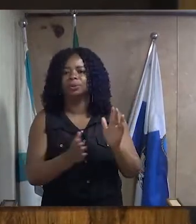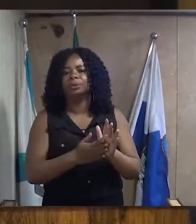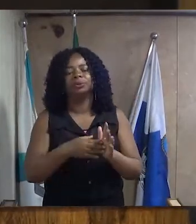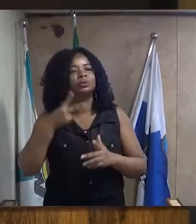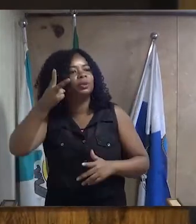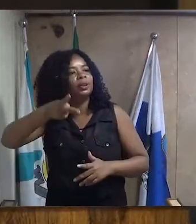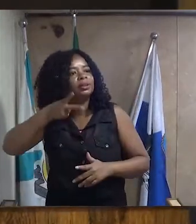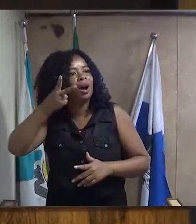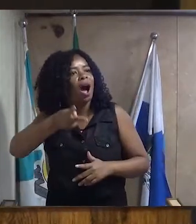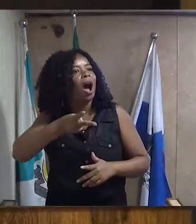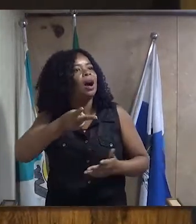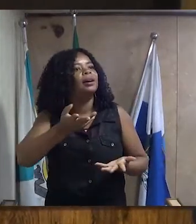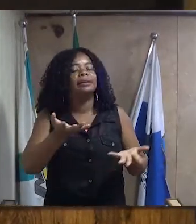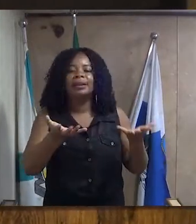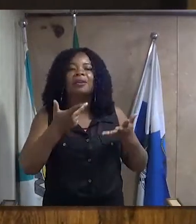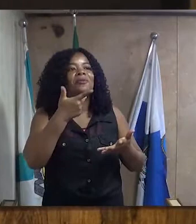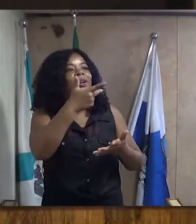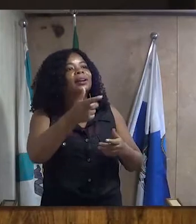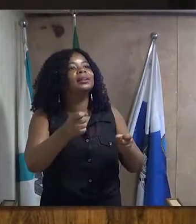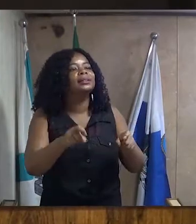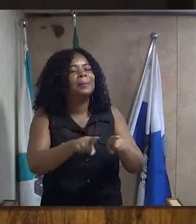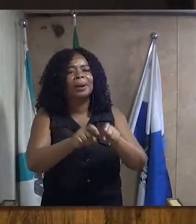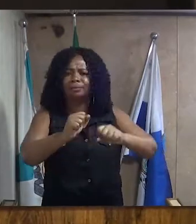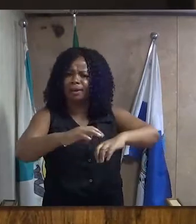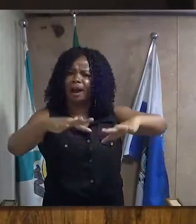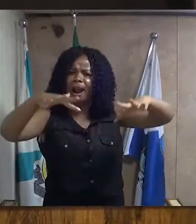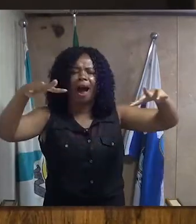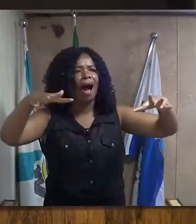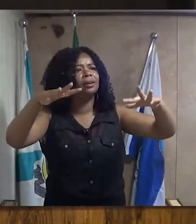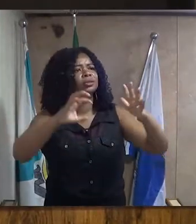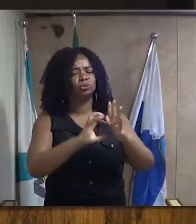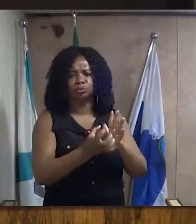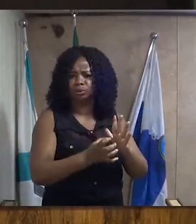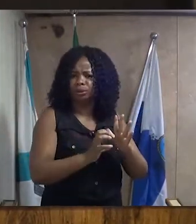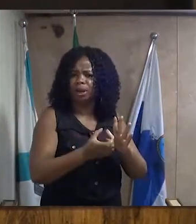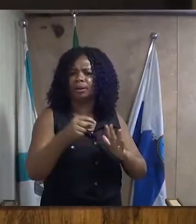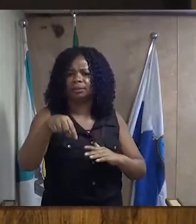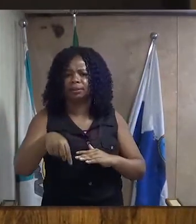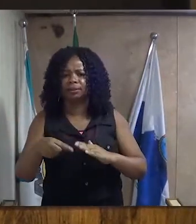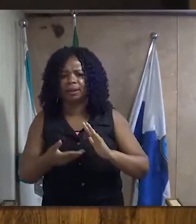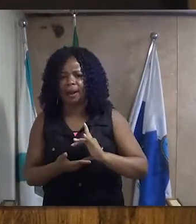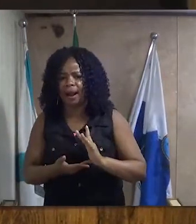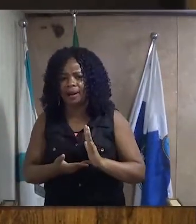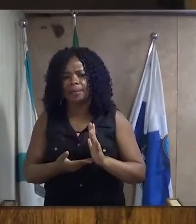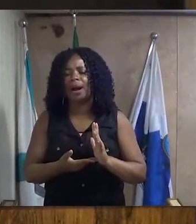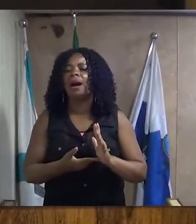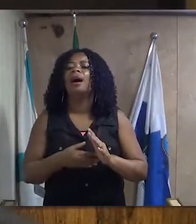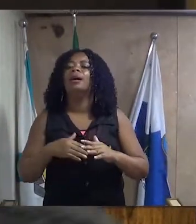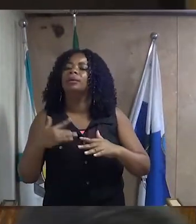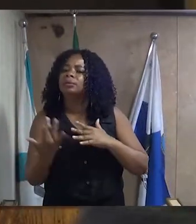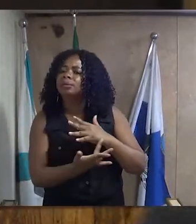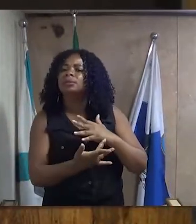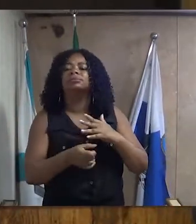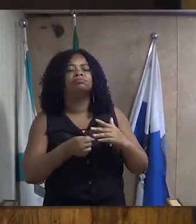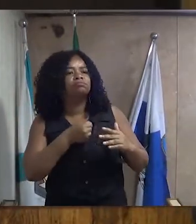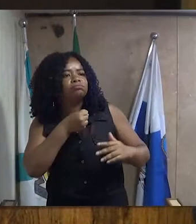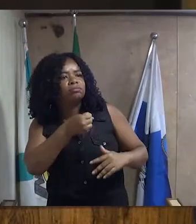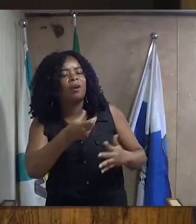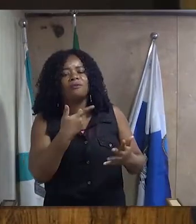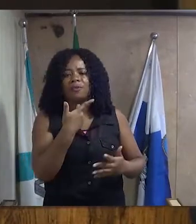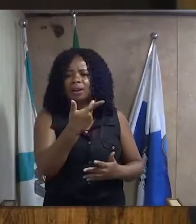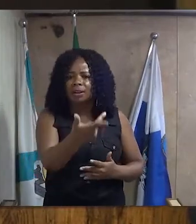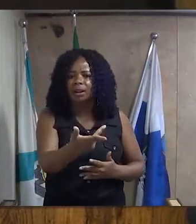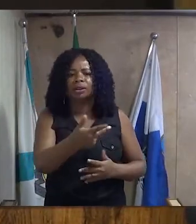Saúdo também a galeria, aos servidores desta casa, a imprensa e